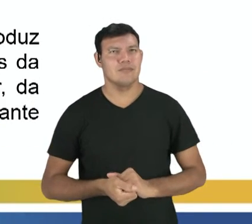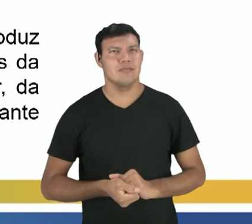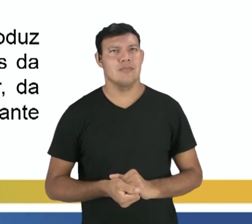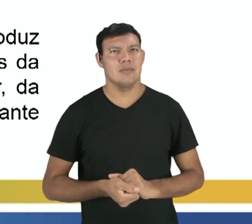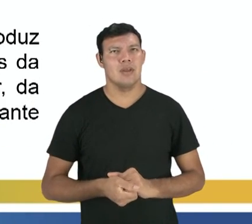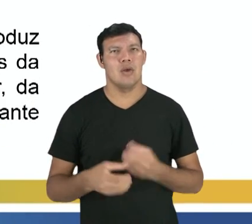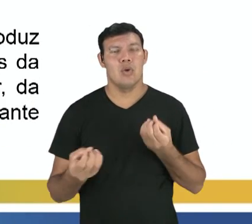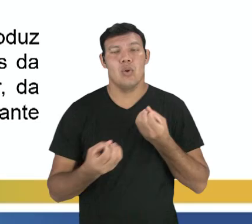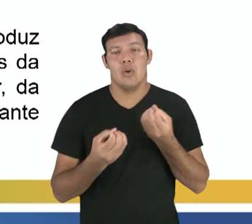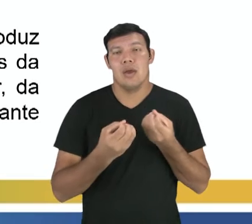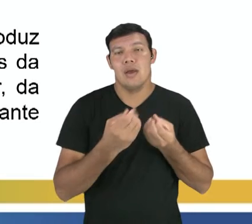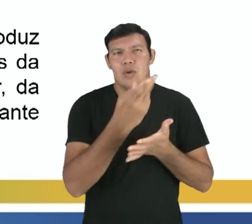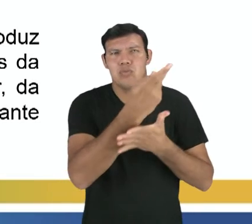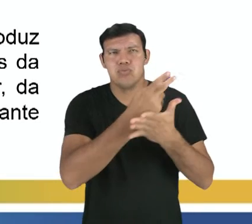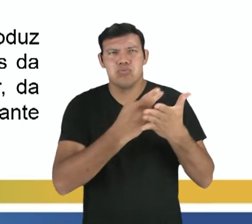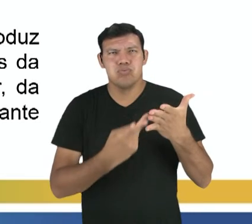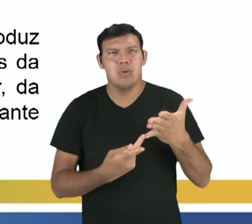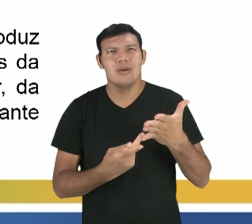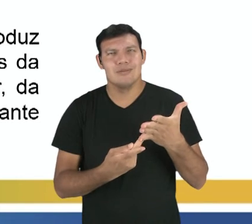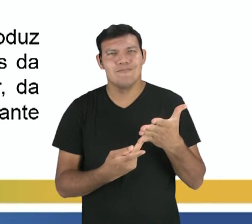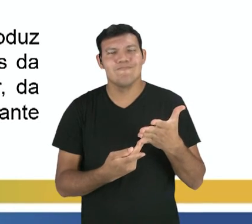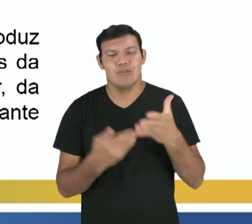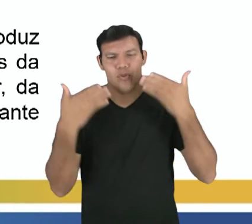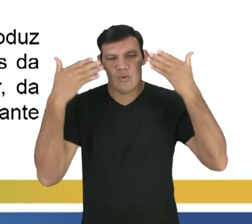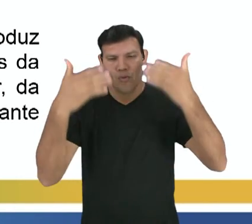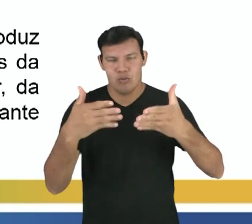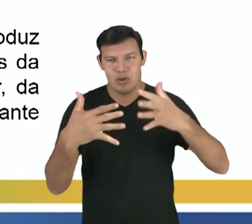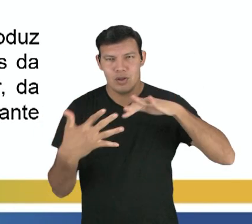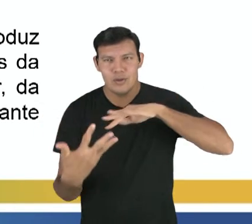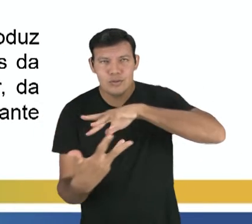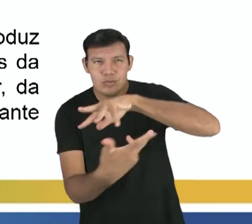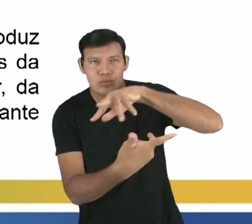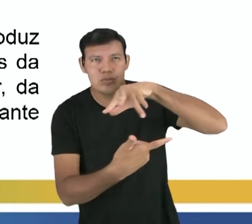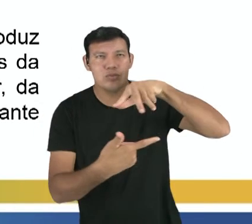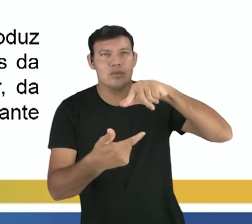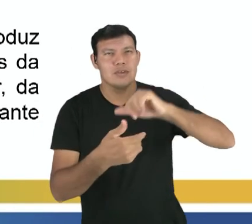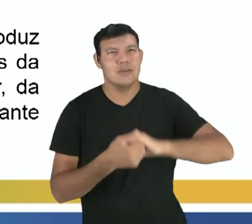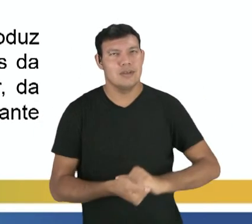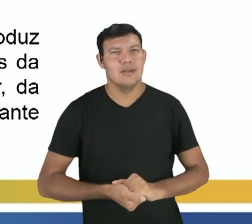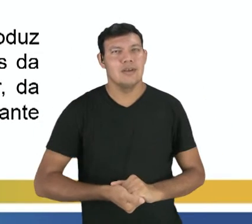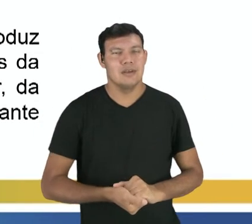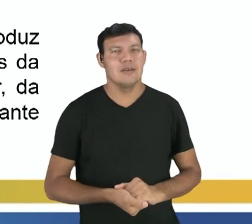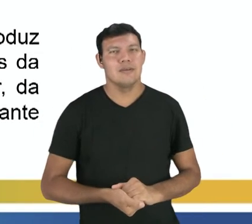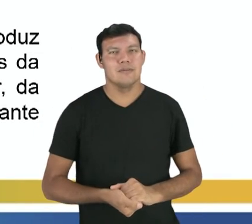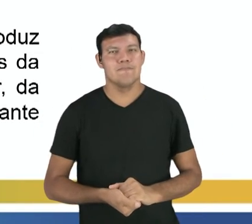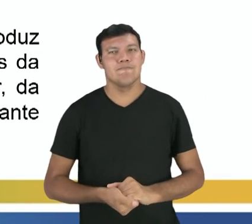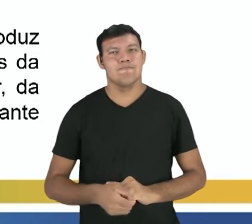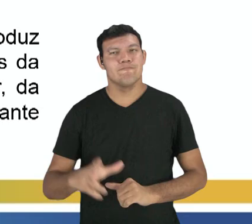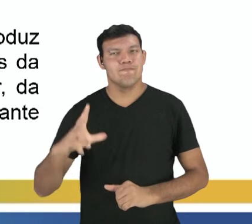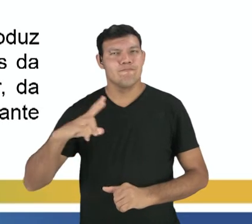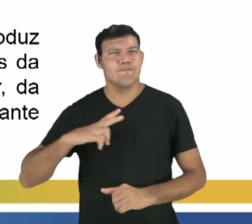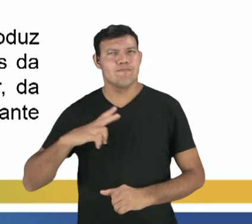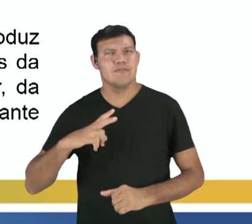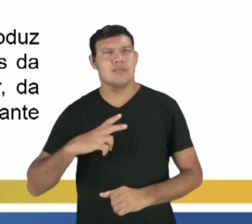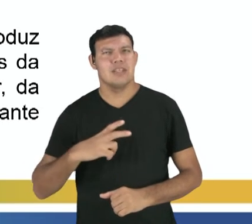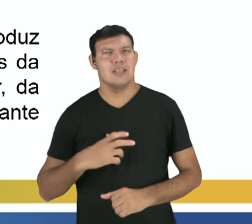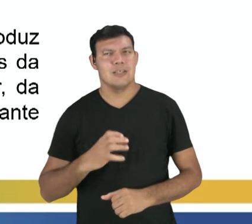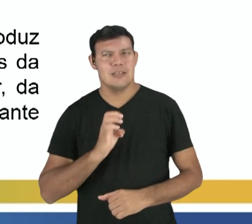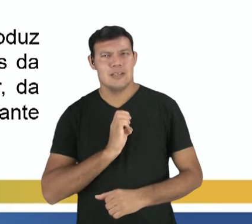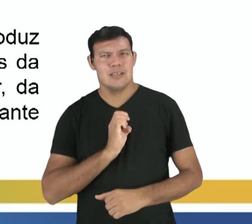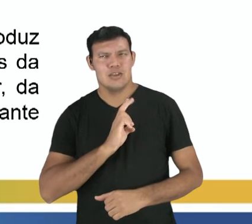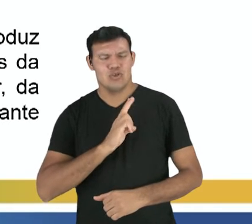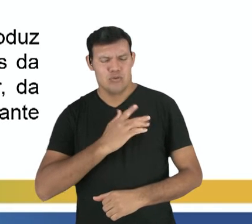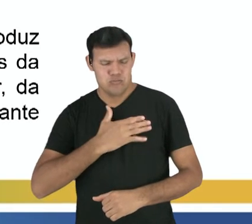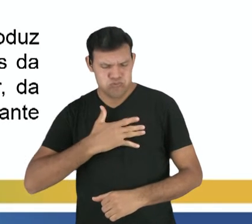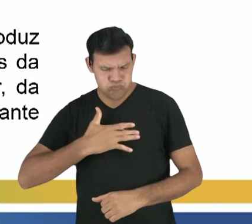universo. Dentro de um universo ali particular, o poeta ele se sente a derrota do ego,